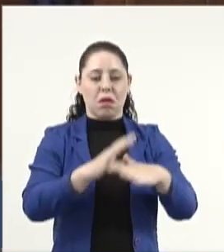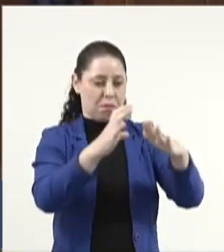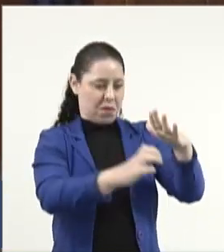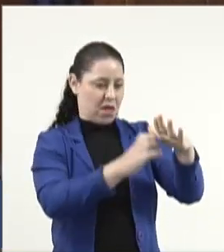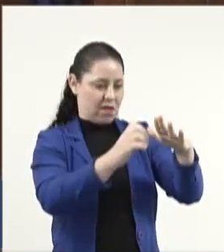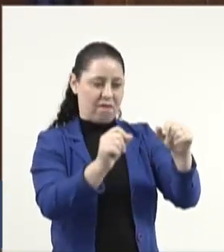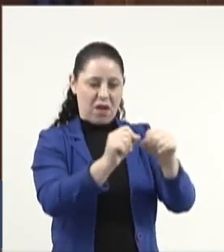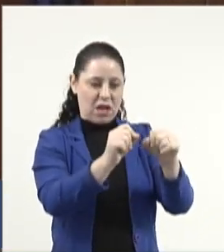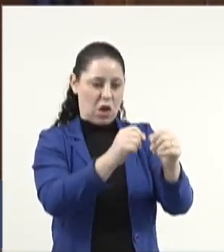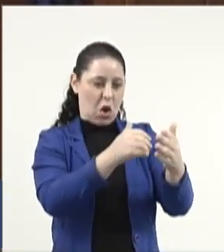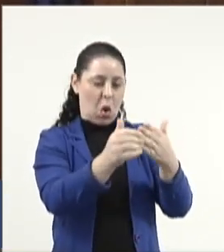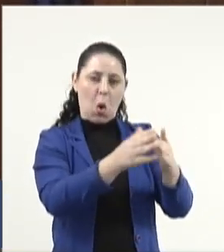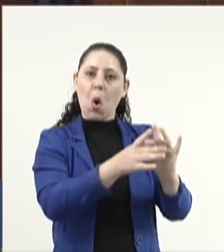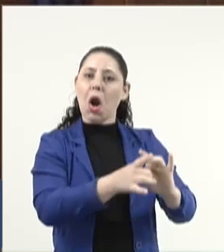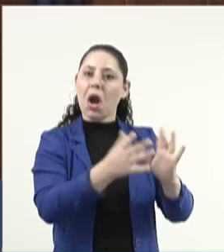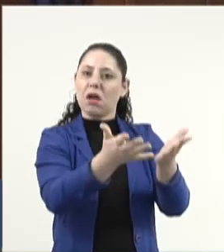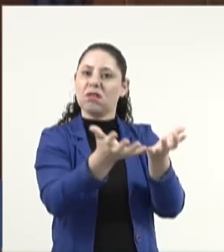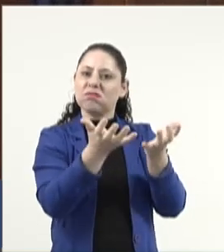concessionária dessa